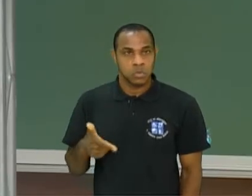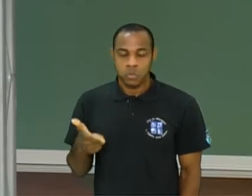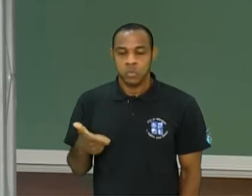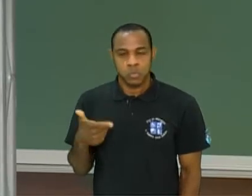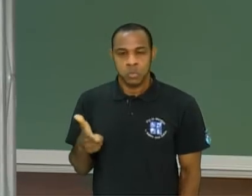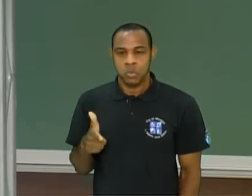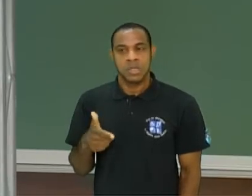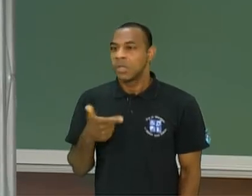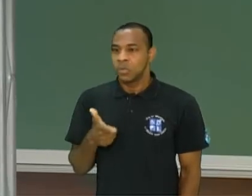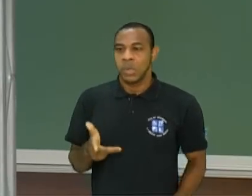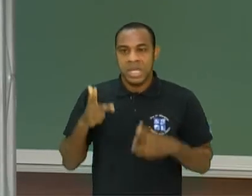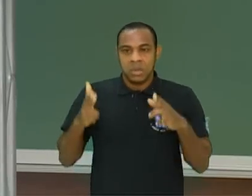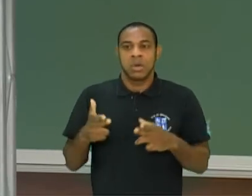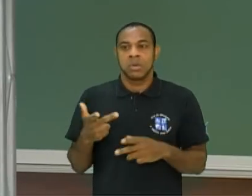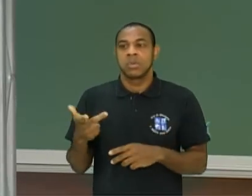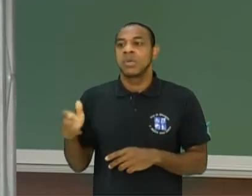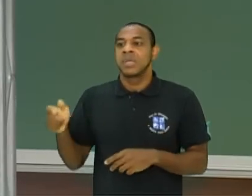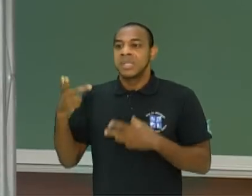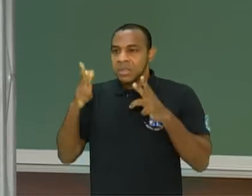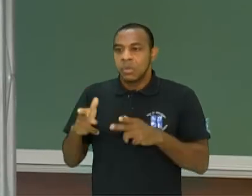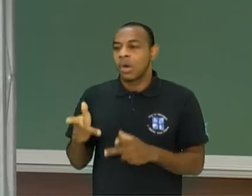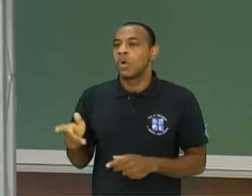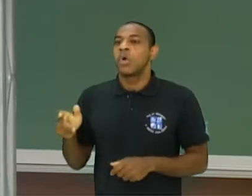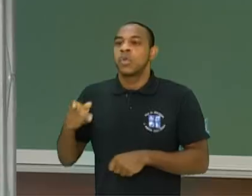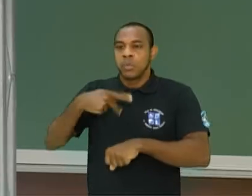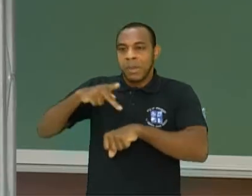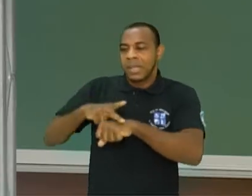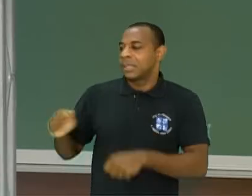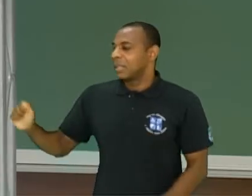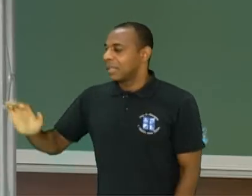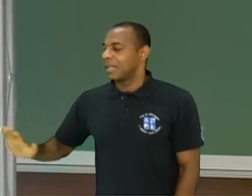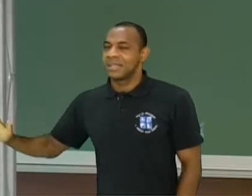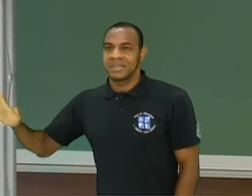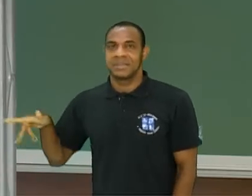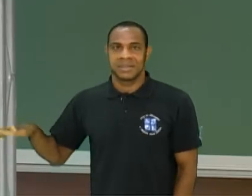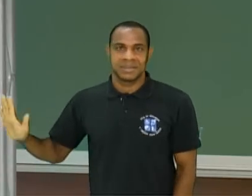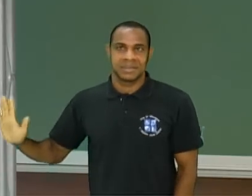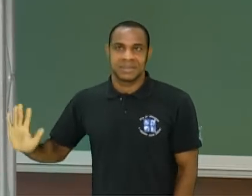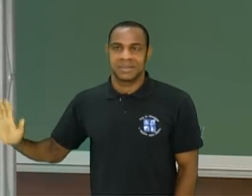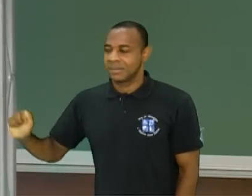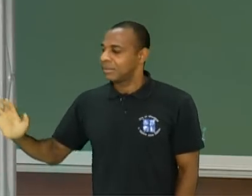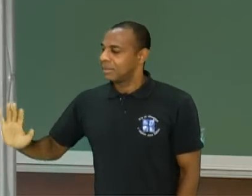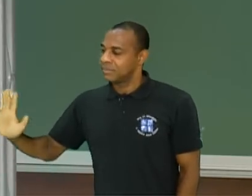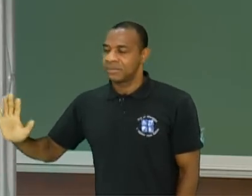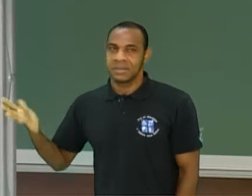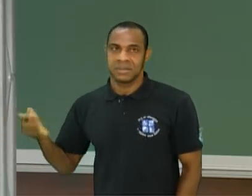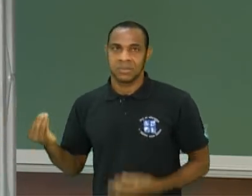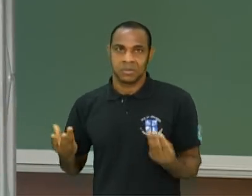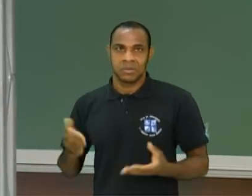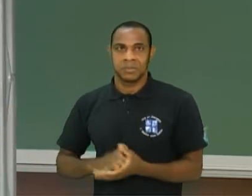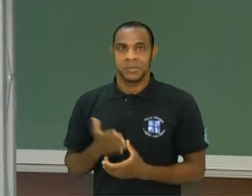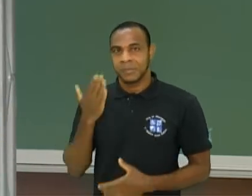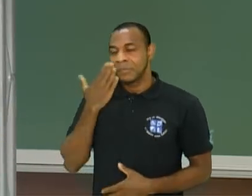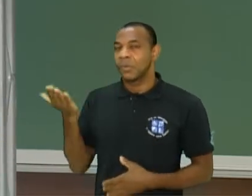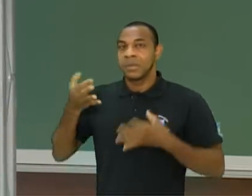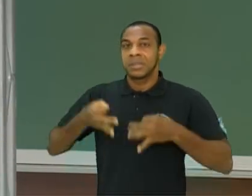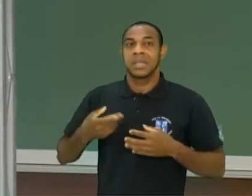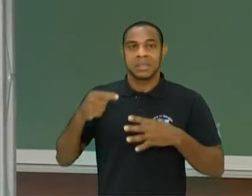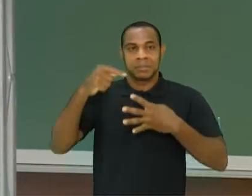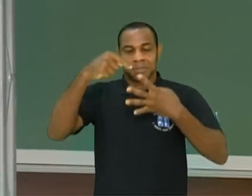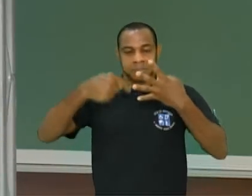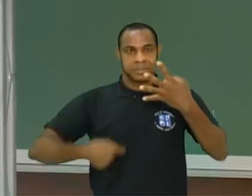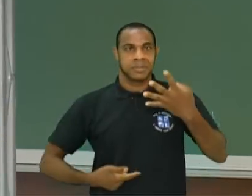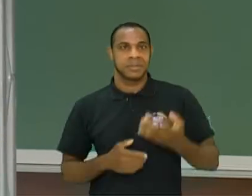muitos países asiáticos. Qual dessas daqui você acha que está errado? Anotou aí no seu caderno? Vamos conferir se você acertou?